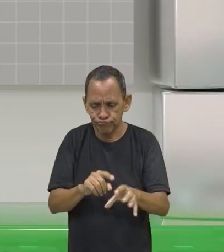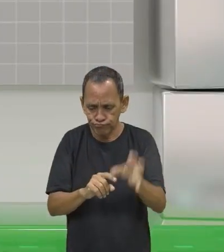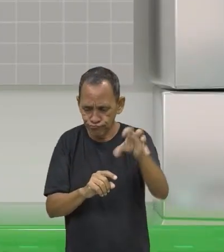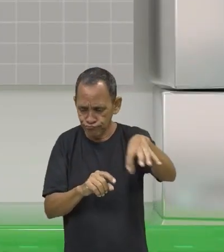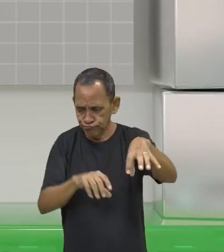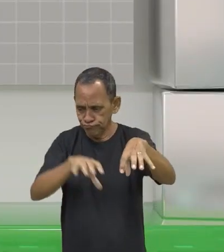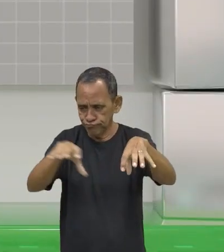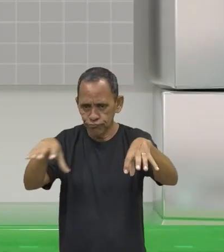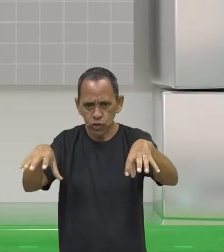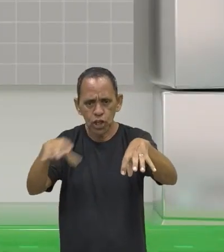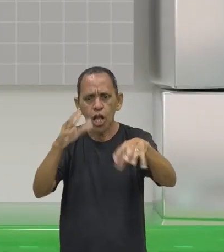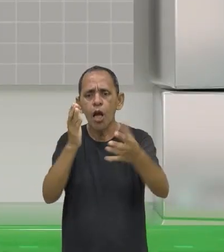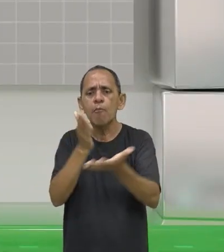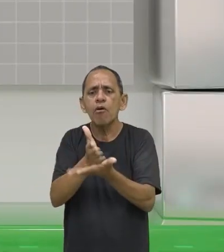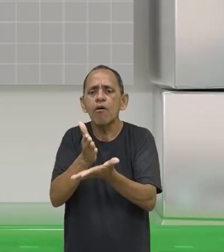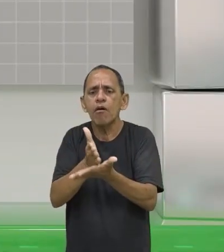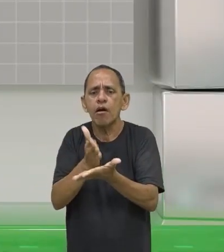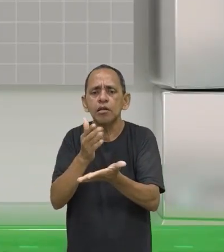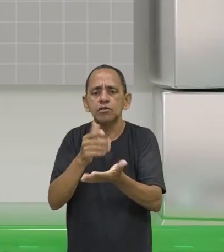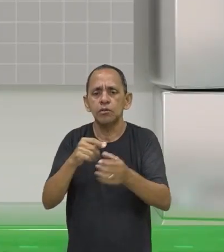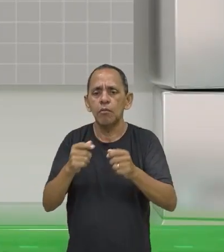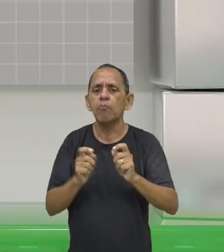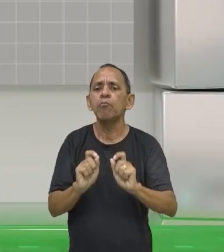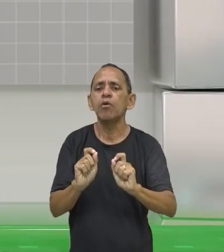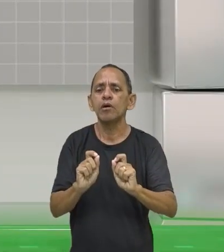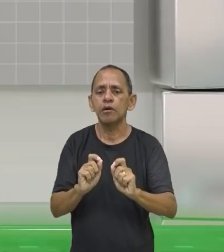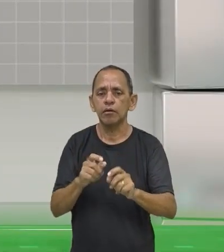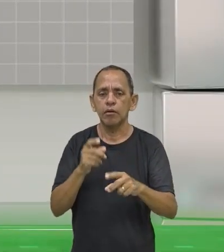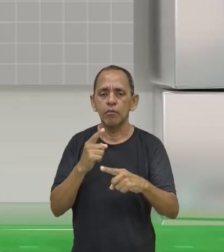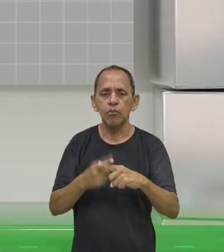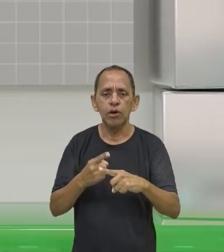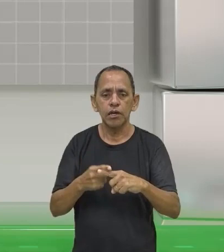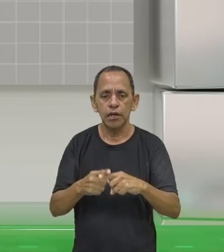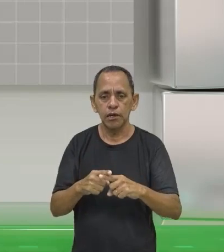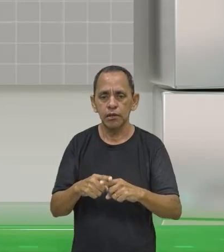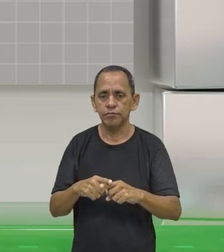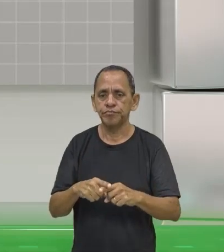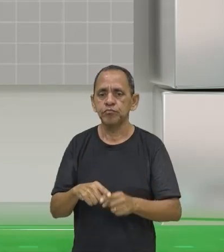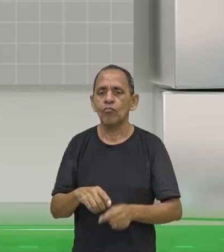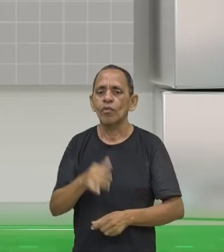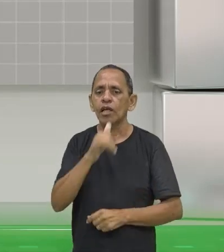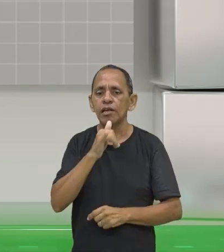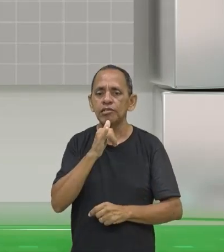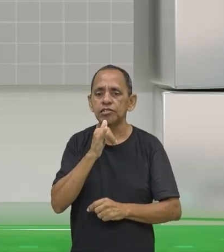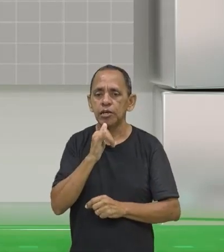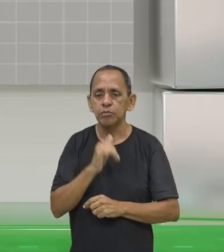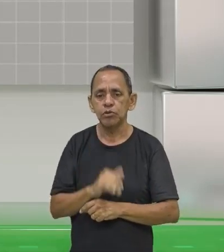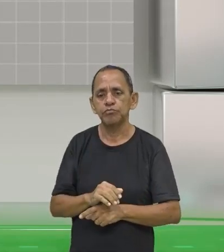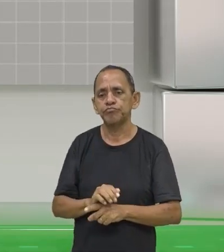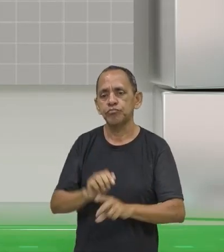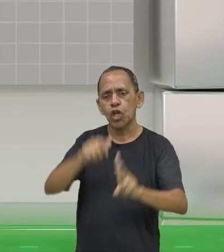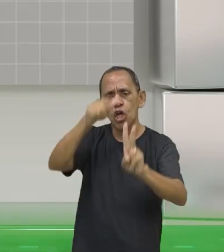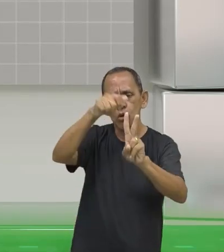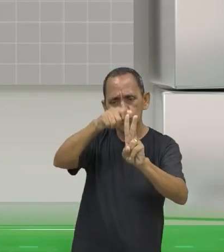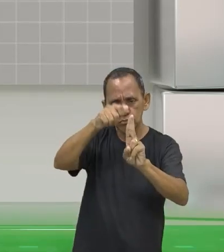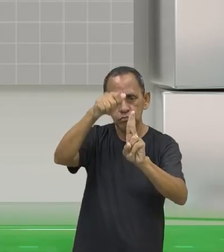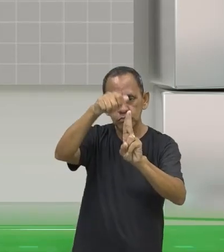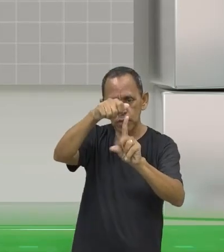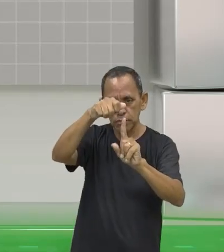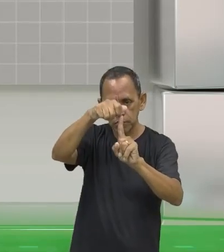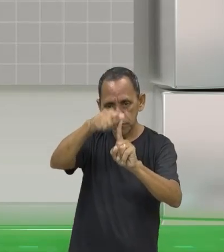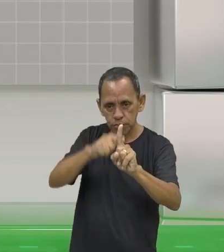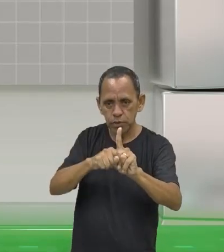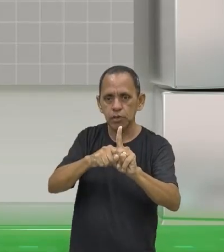escolas regulares, né? Elas utilizam o bimestre, né? E cada unidade de estudos nossa, ela é